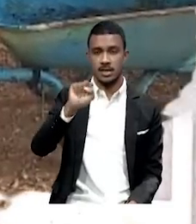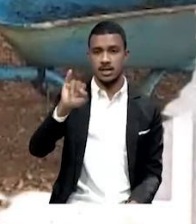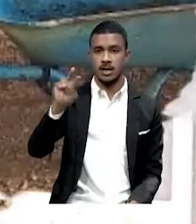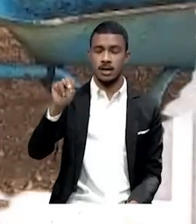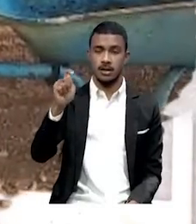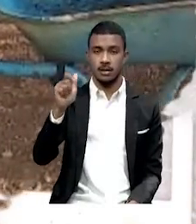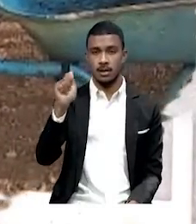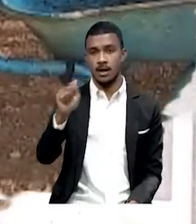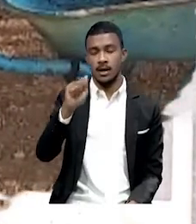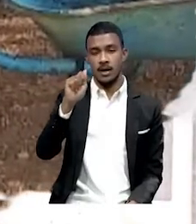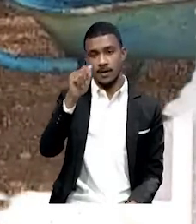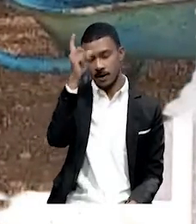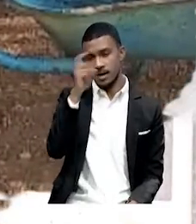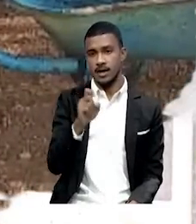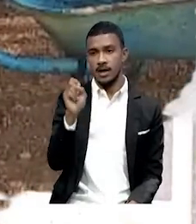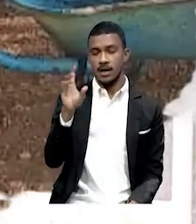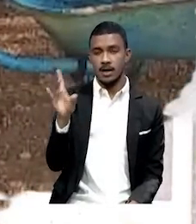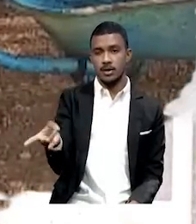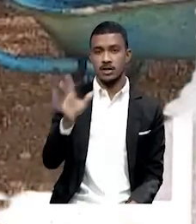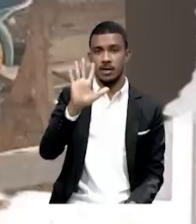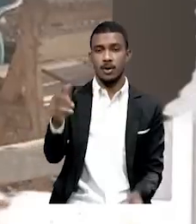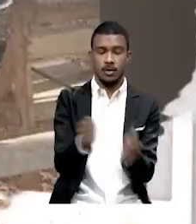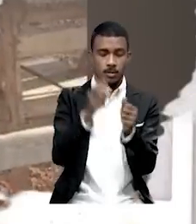hitu nulu resin lima, romão aling na inrua.